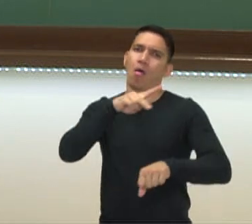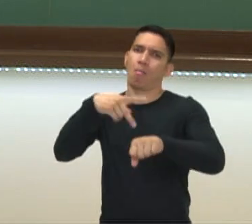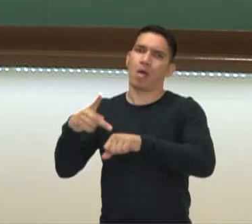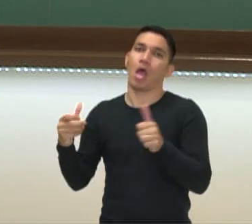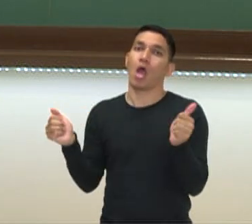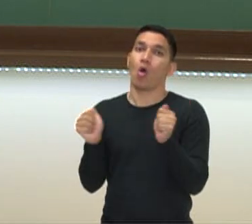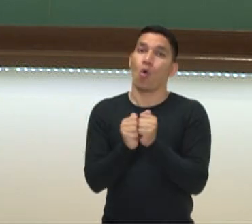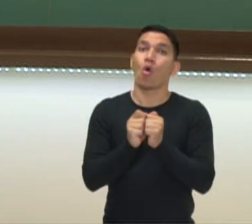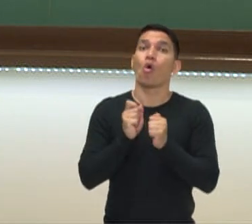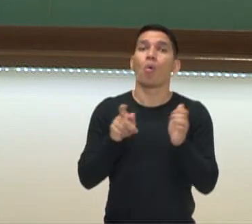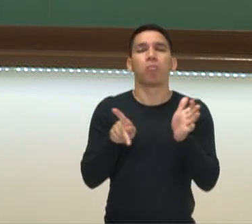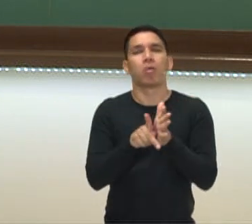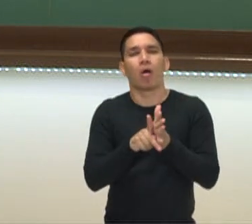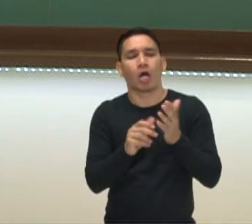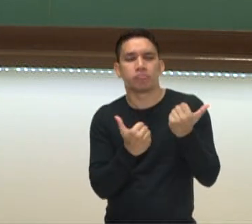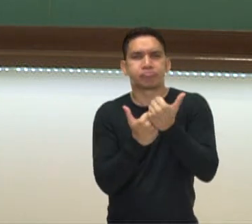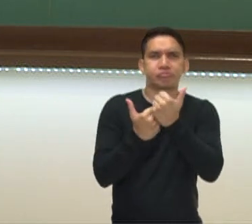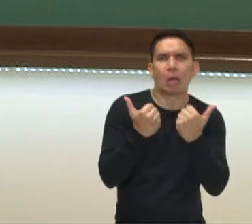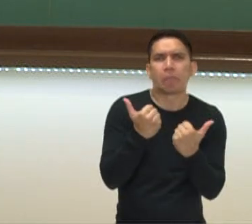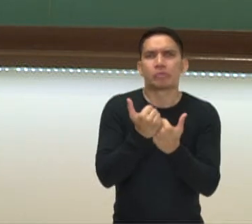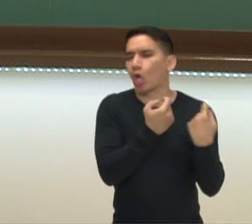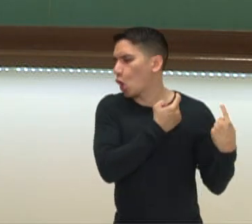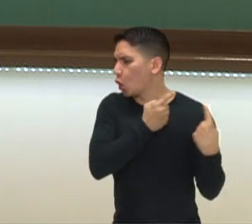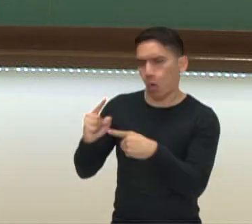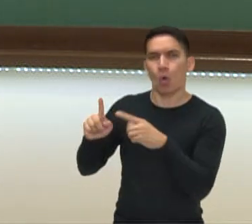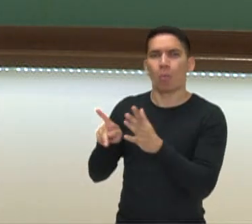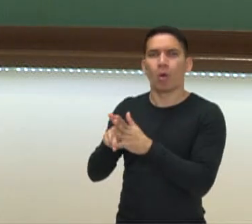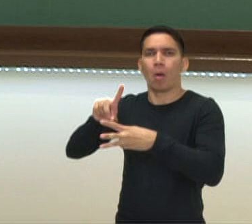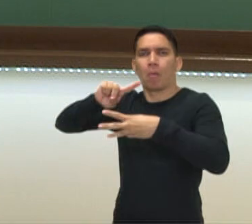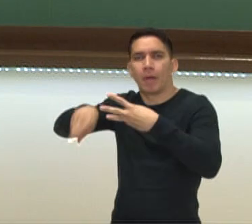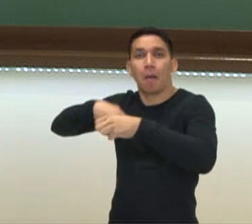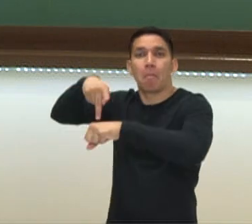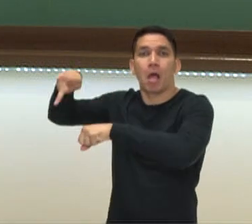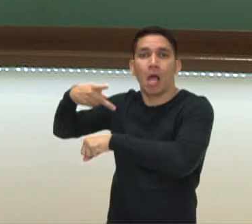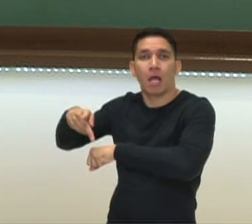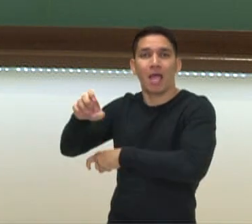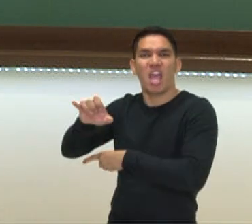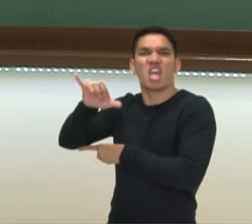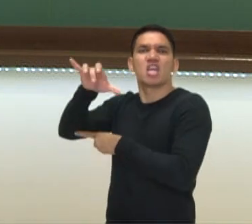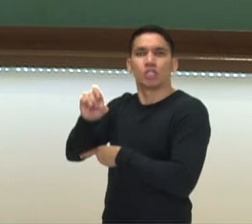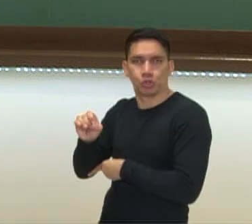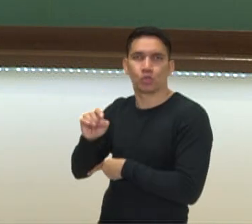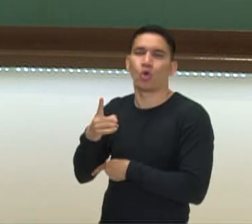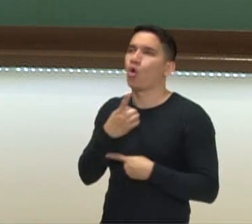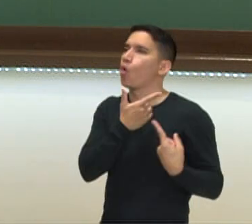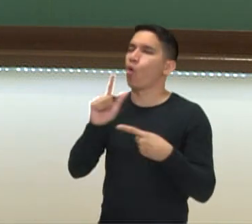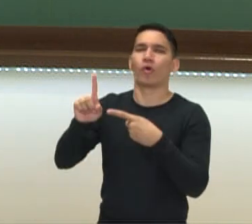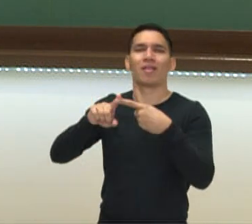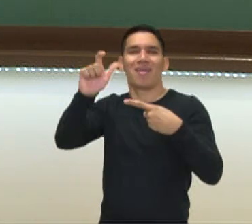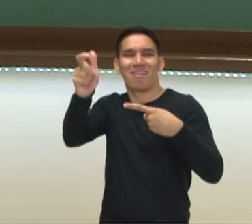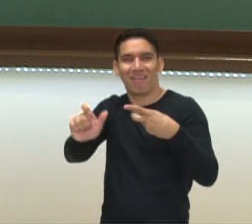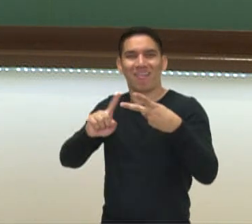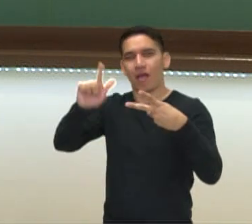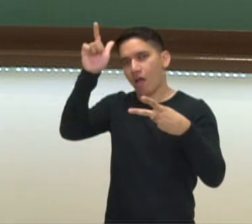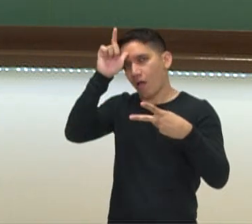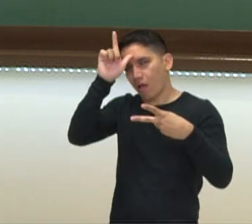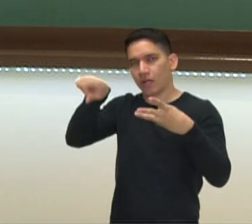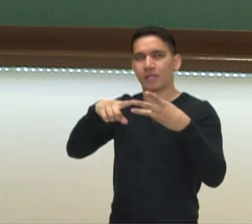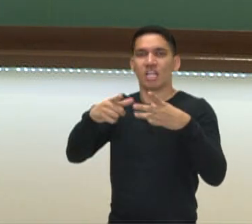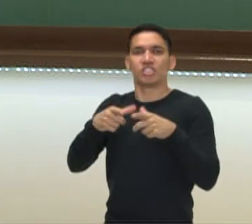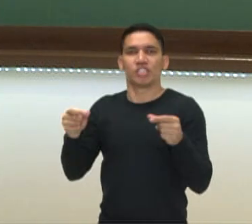lado dos aliados, combatendo os países do eixo, combatendo Itália, Alemanha